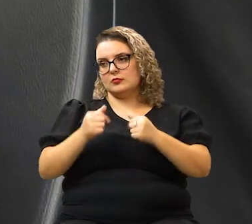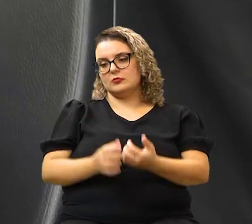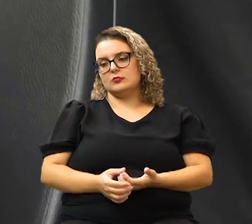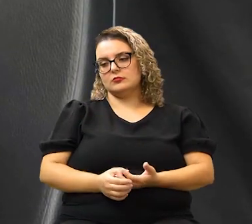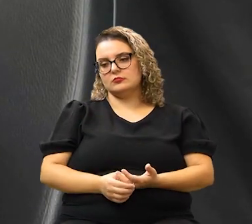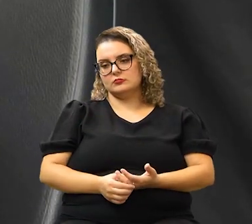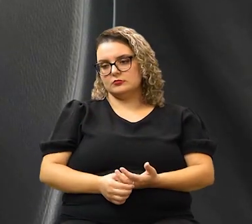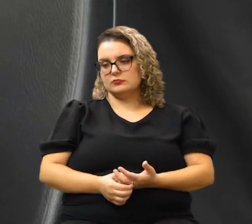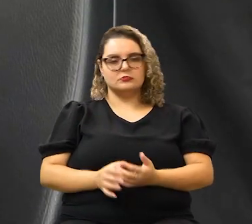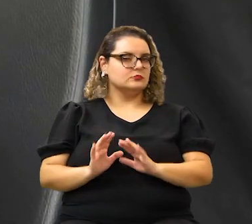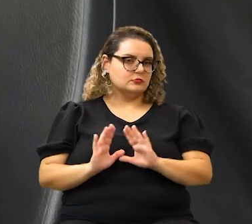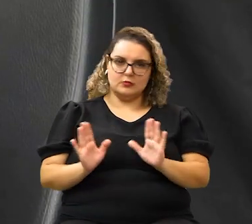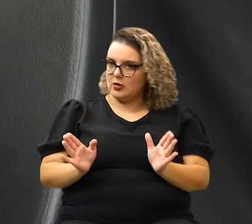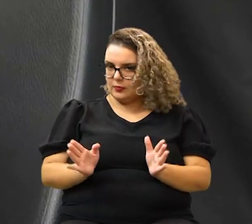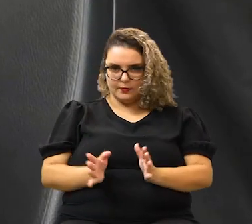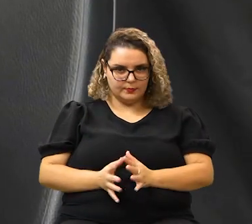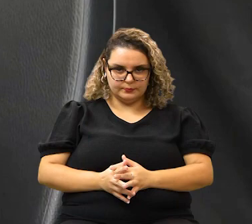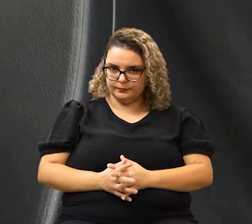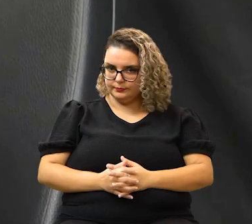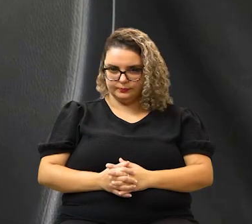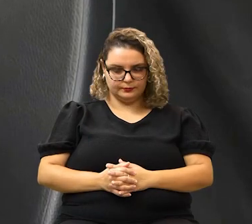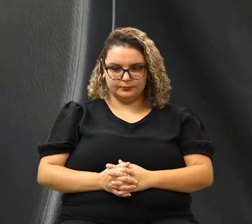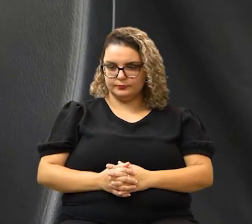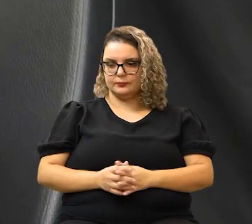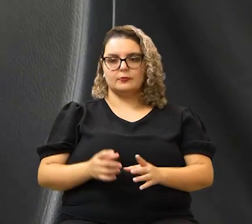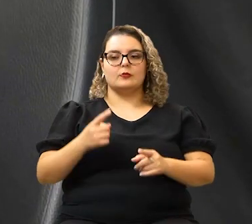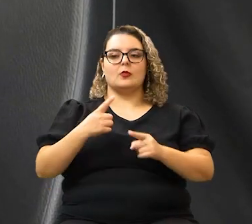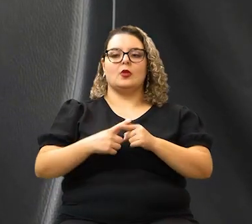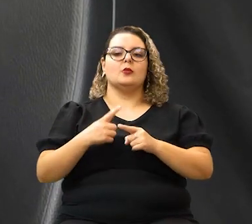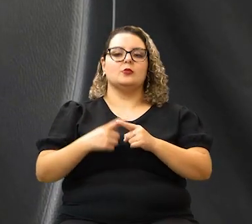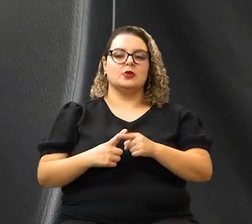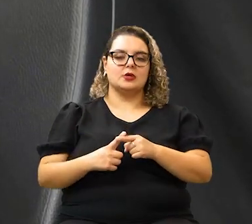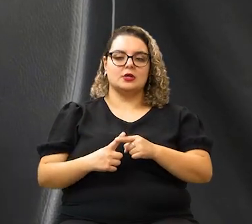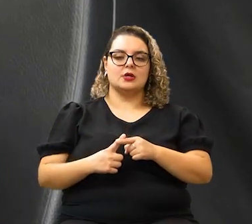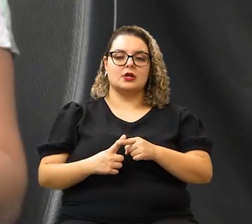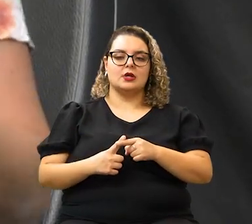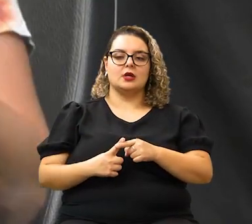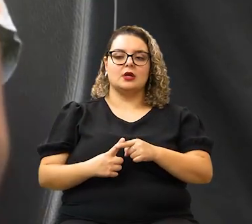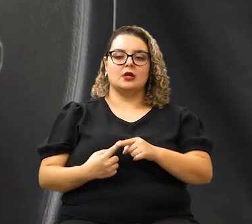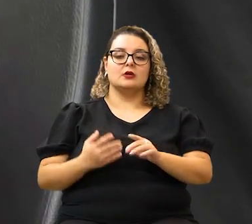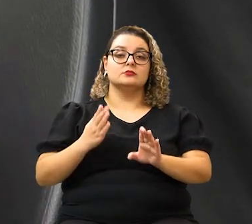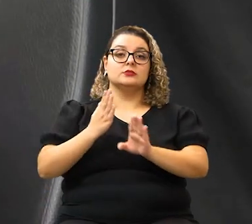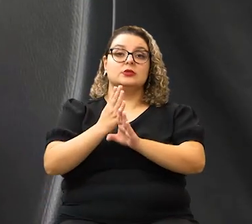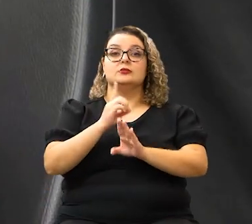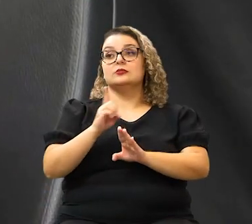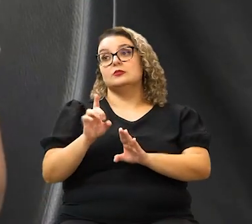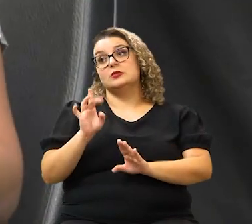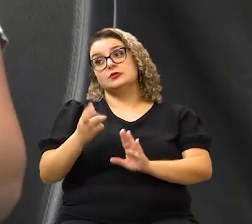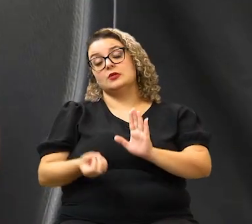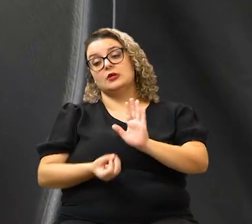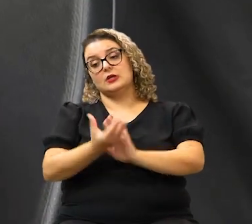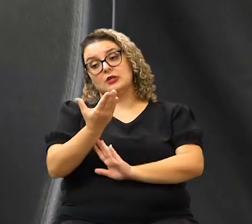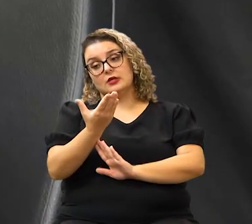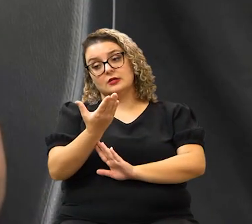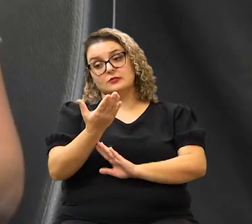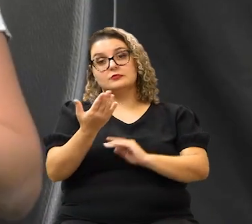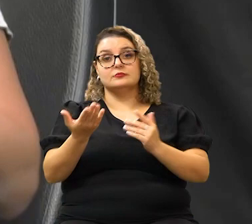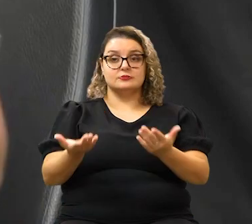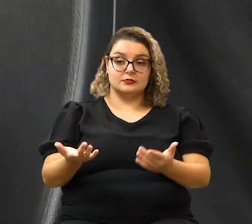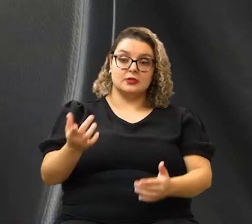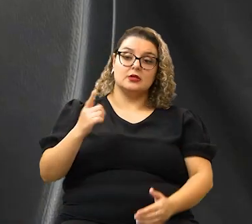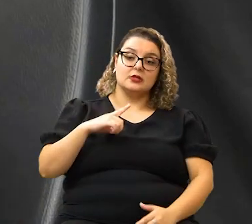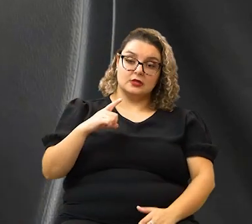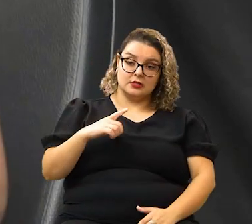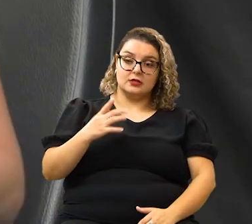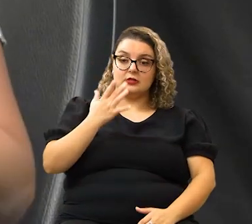aí a gente descobre que não basta criar, né? Tem que ter investimento, tem que